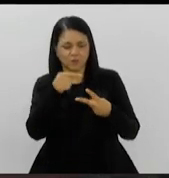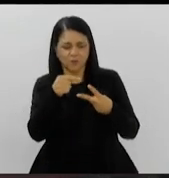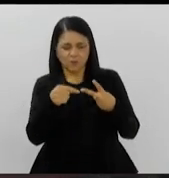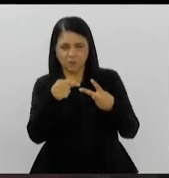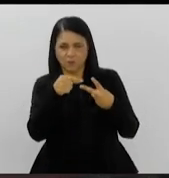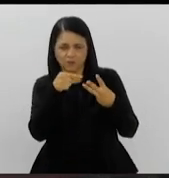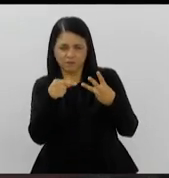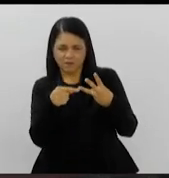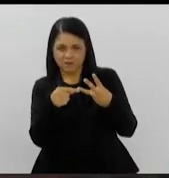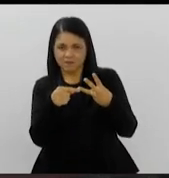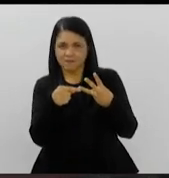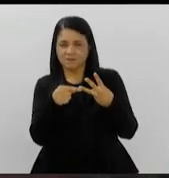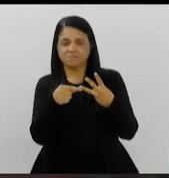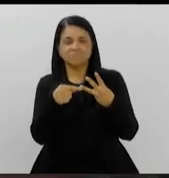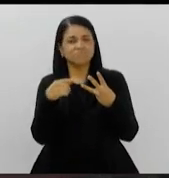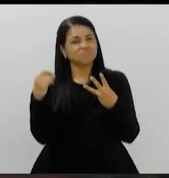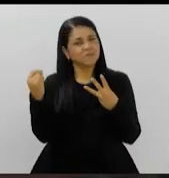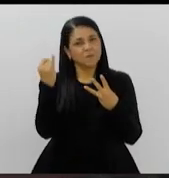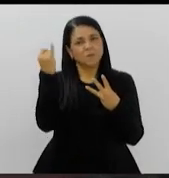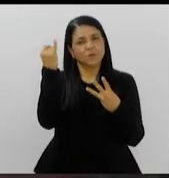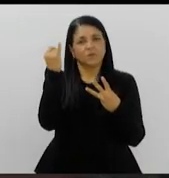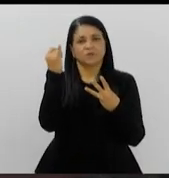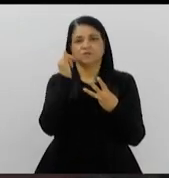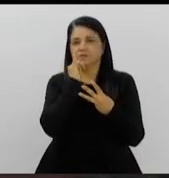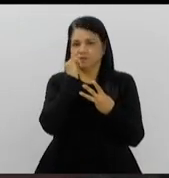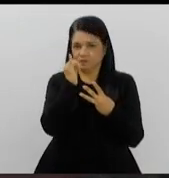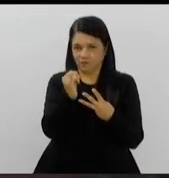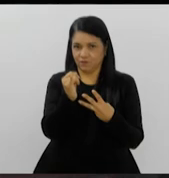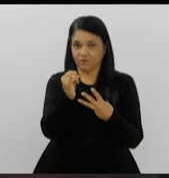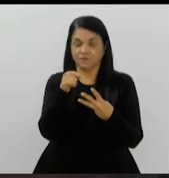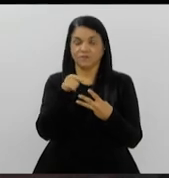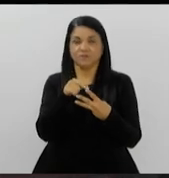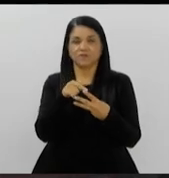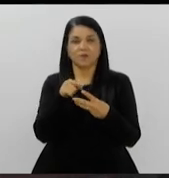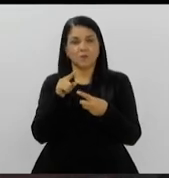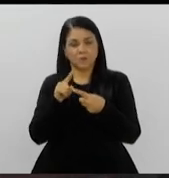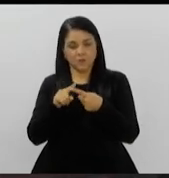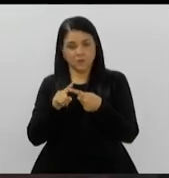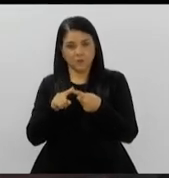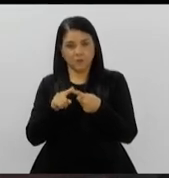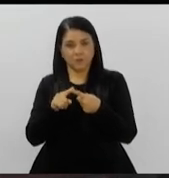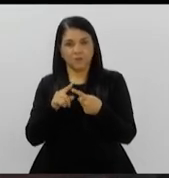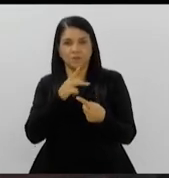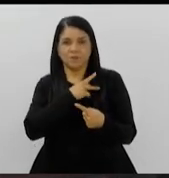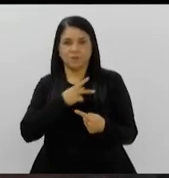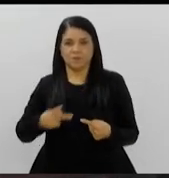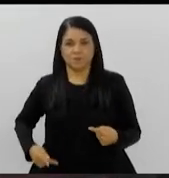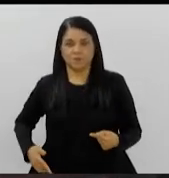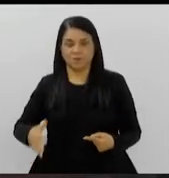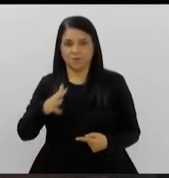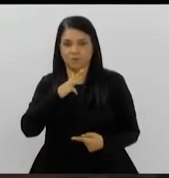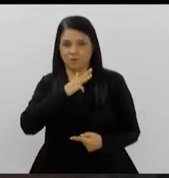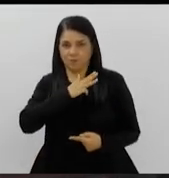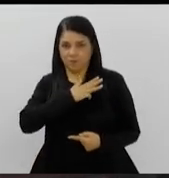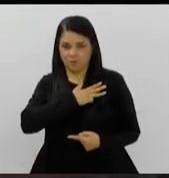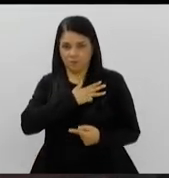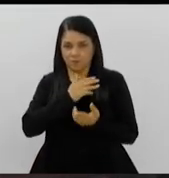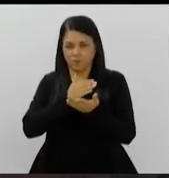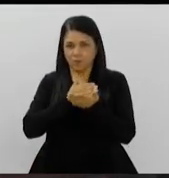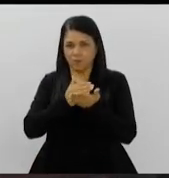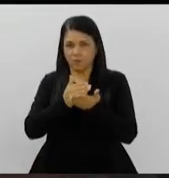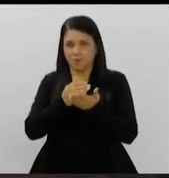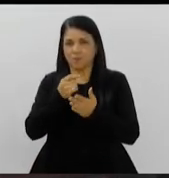que eu penso serem importantes. O presidente Lula, no início do mês